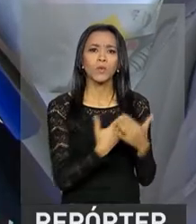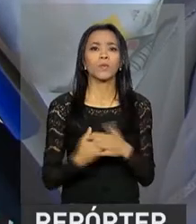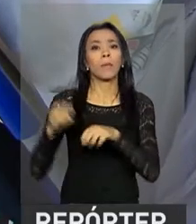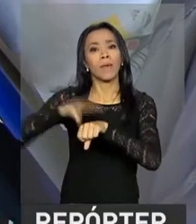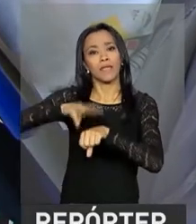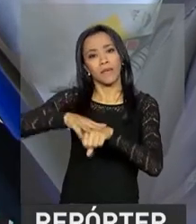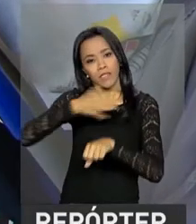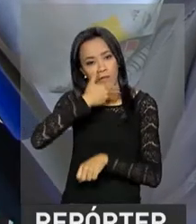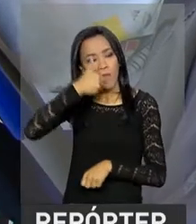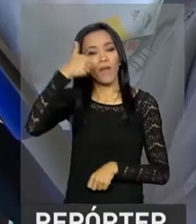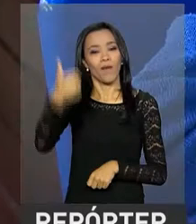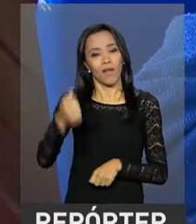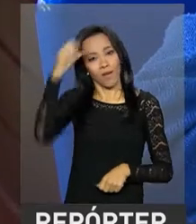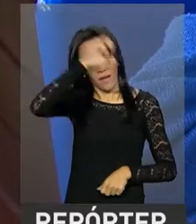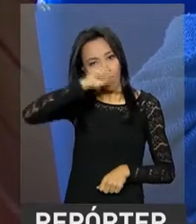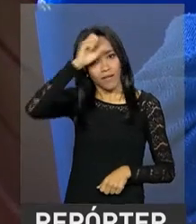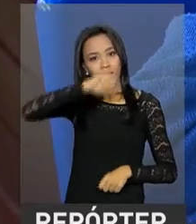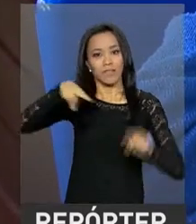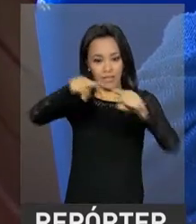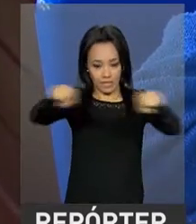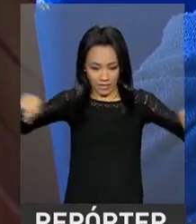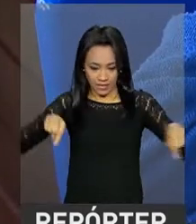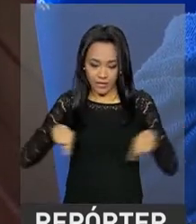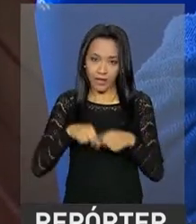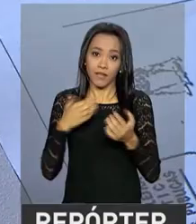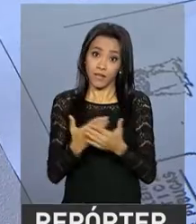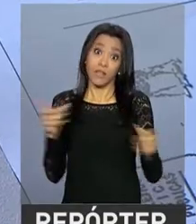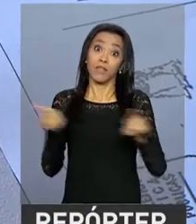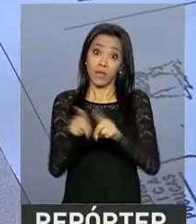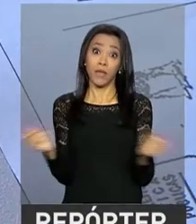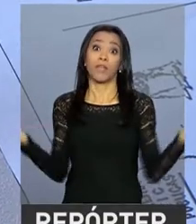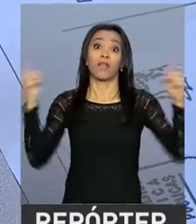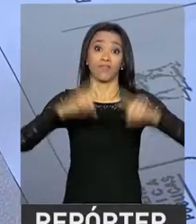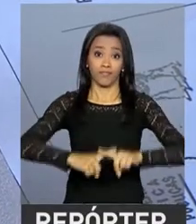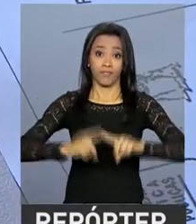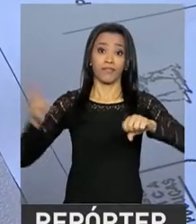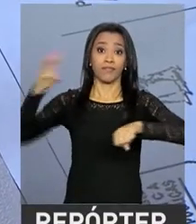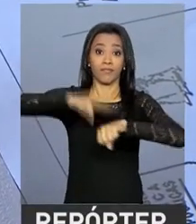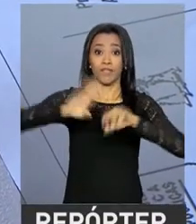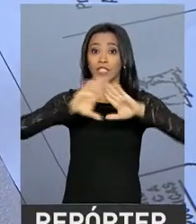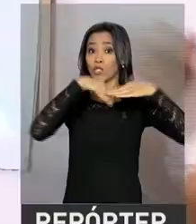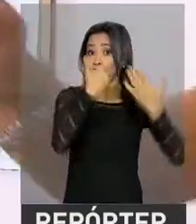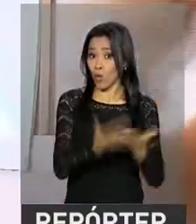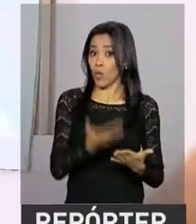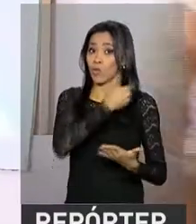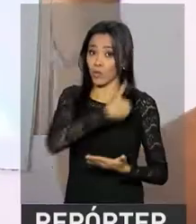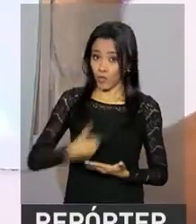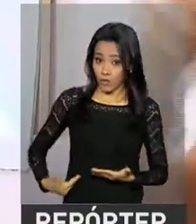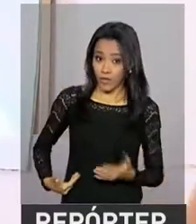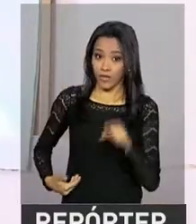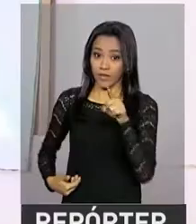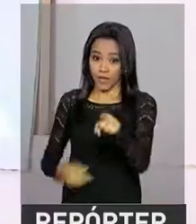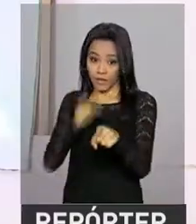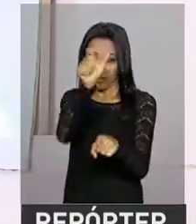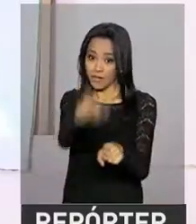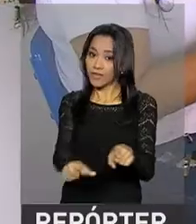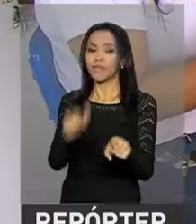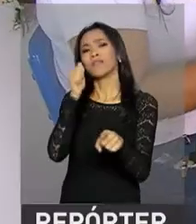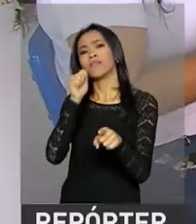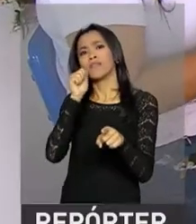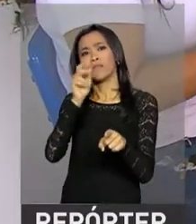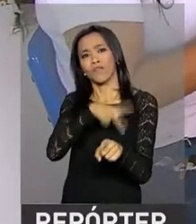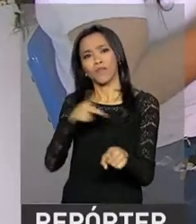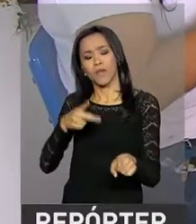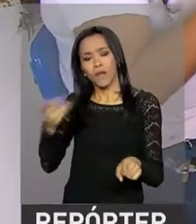o desempenho em sala de aula e na Olimpíada Brasileira de Matemática das Escolas Públicas. Cristina se surpreendeu com